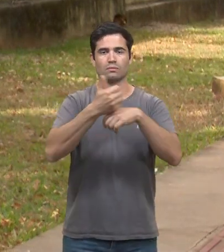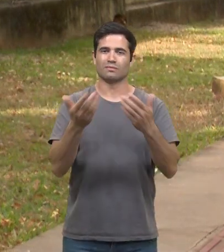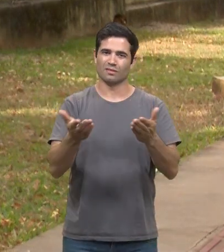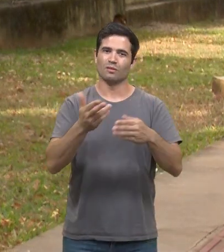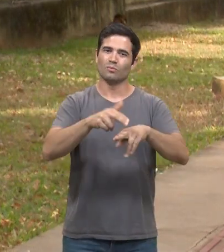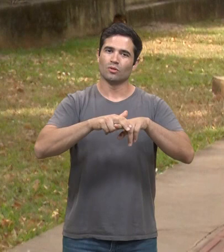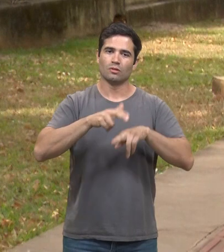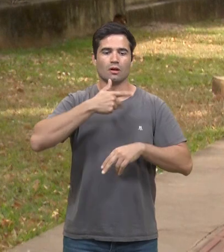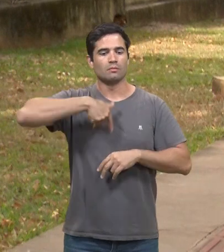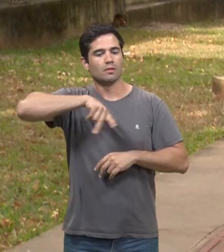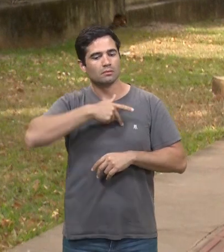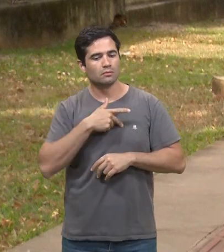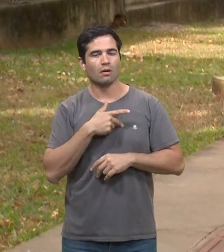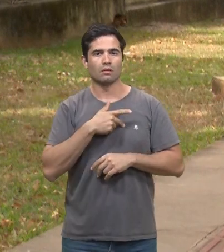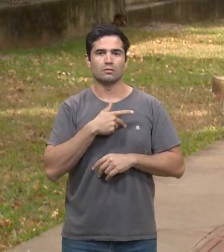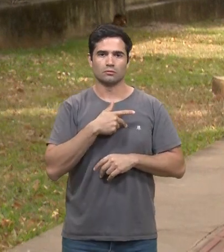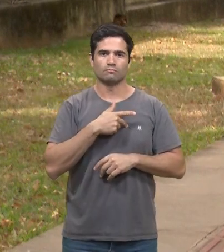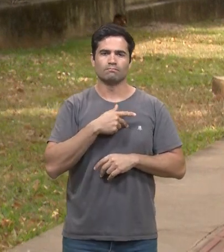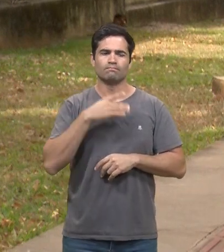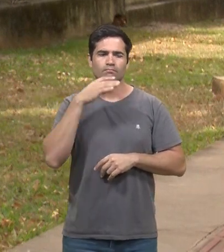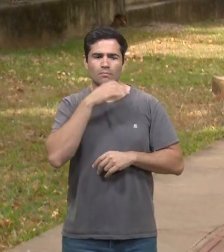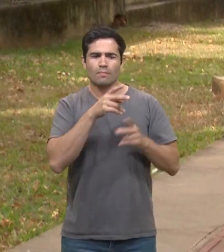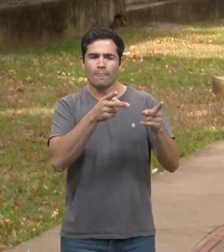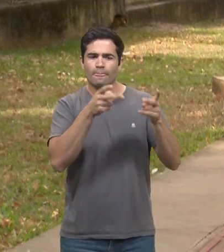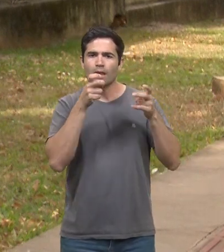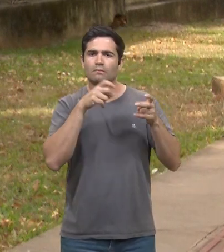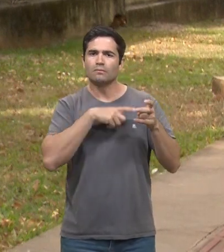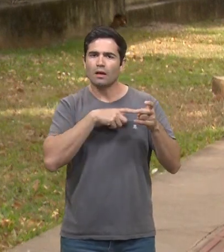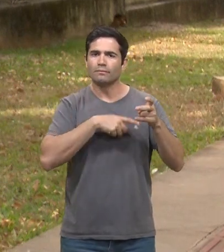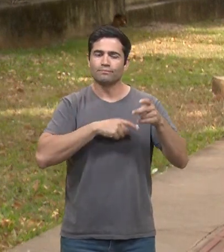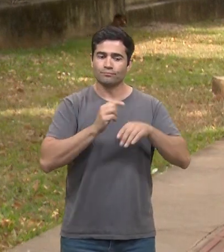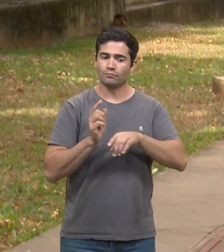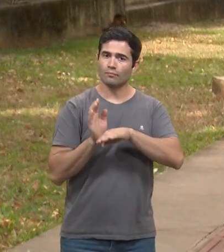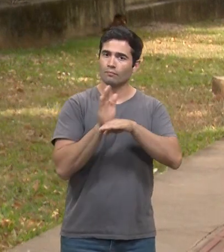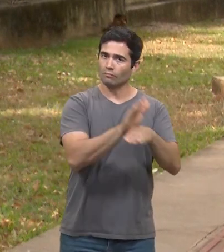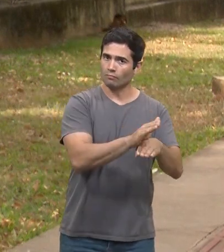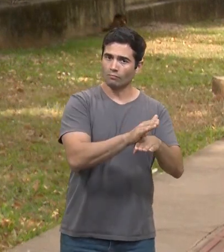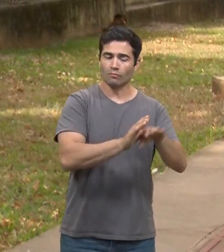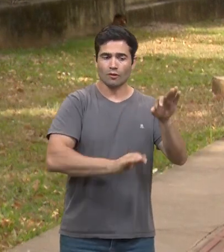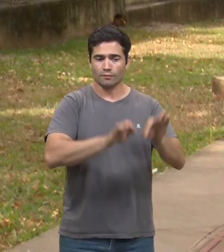e de qualidade. E para nós utilizamos essa percepção